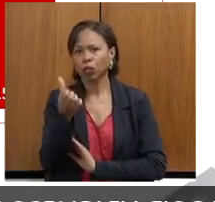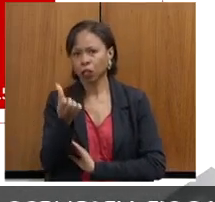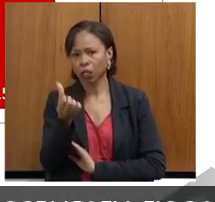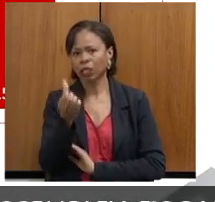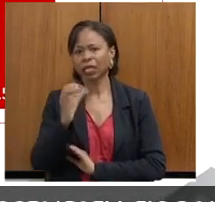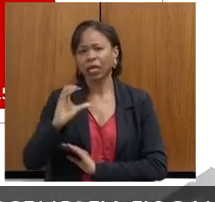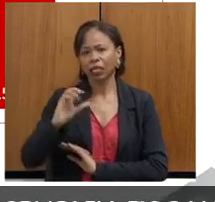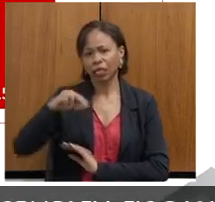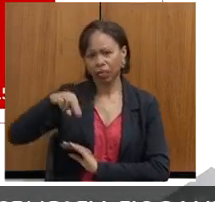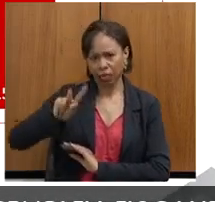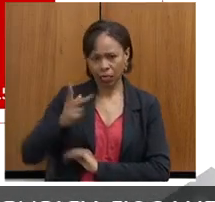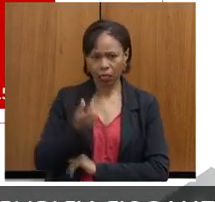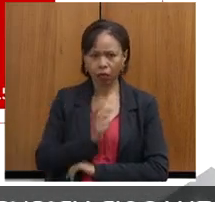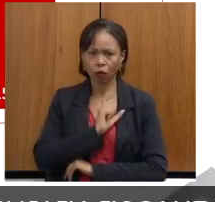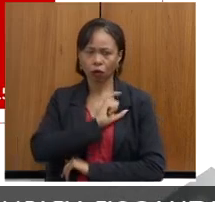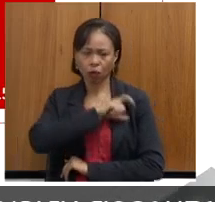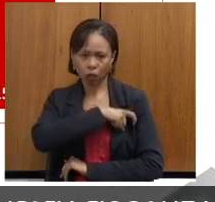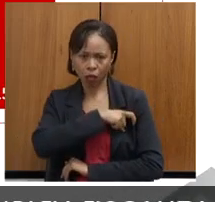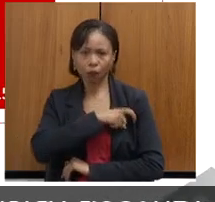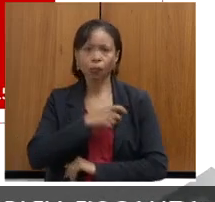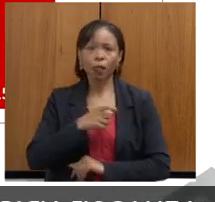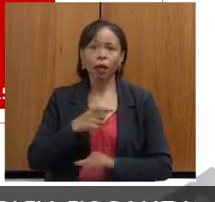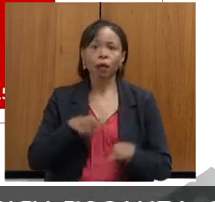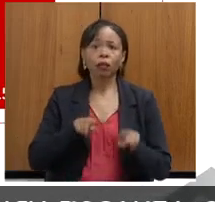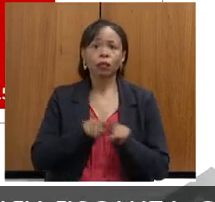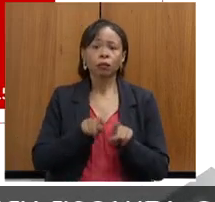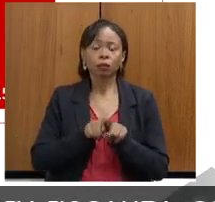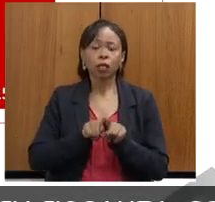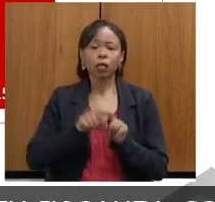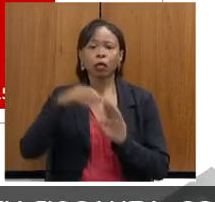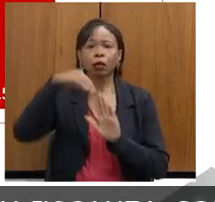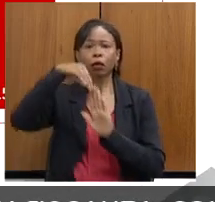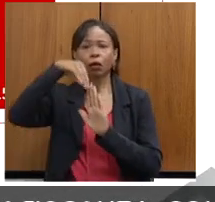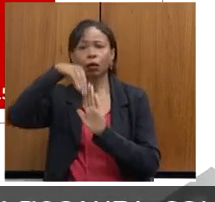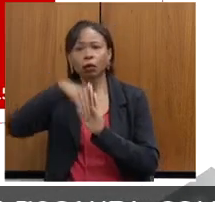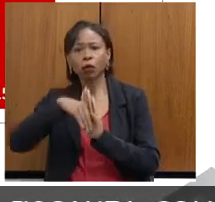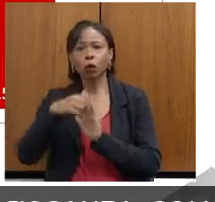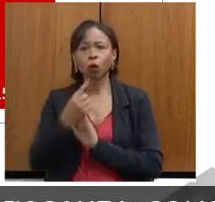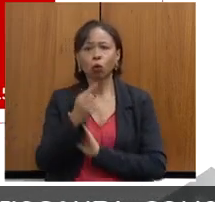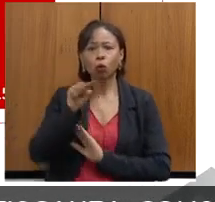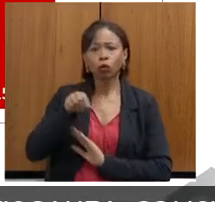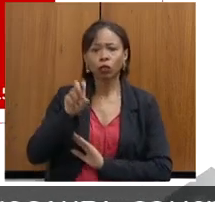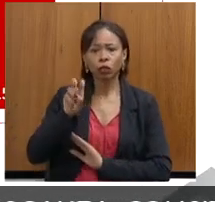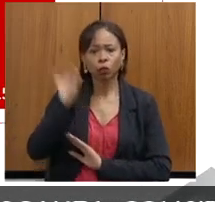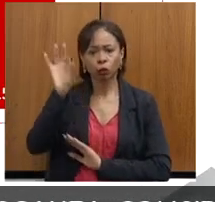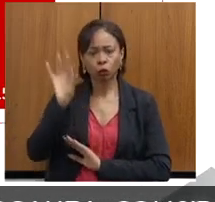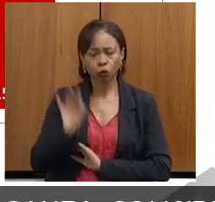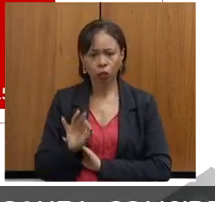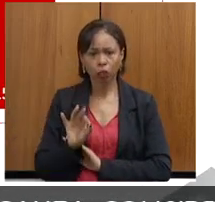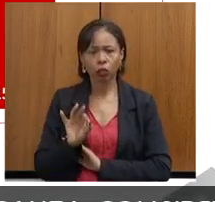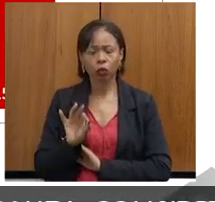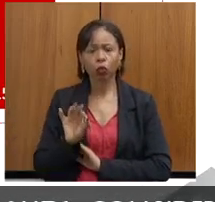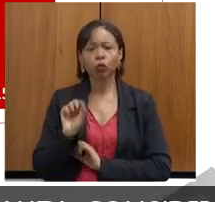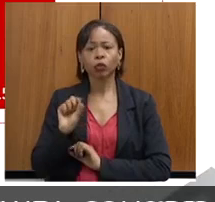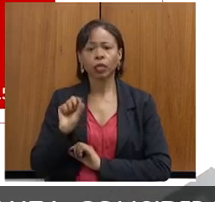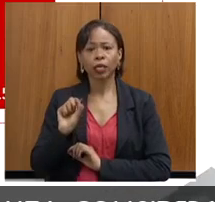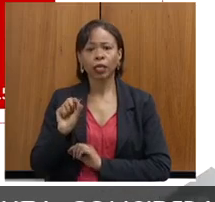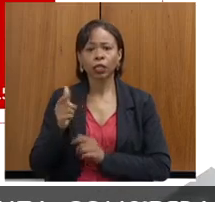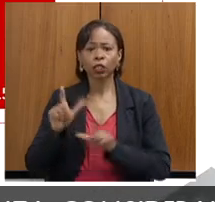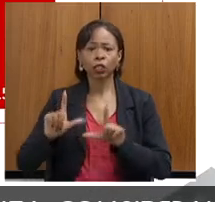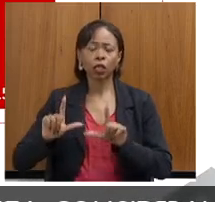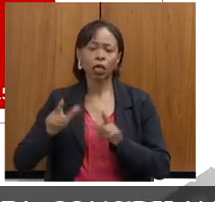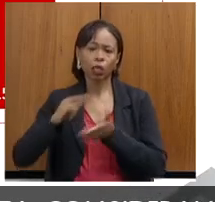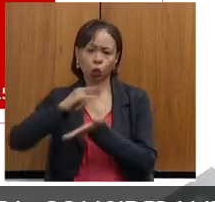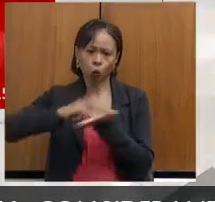a CNH e uma queda de 1.5 por cento em relação aos licenciamentos